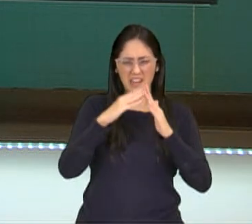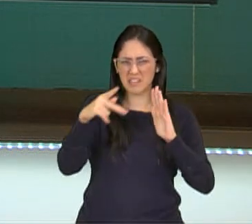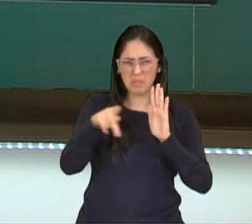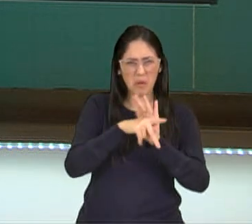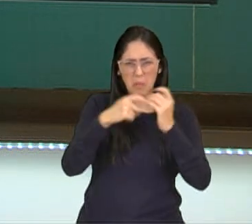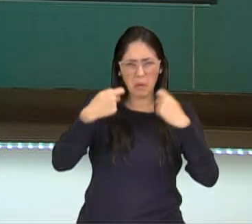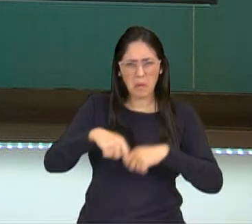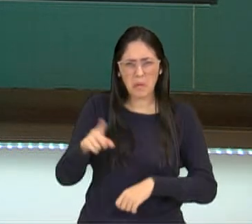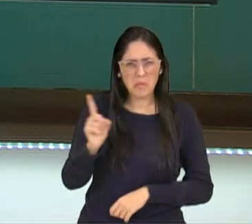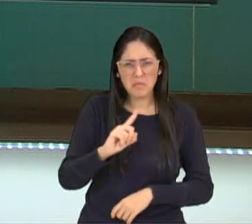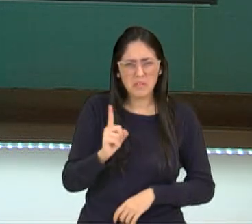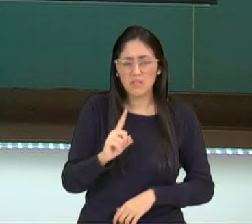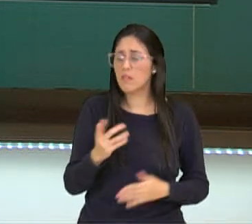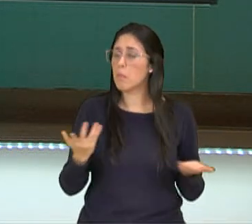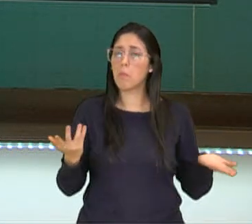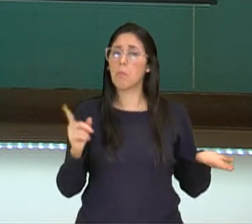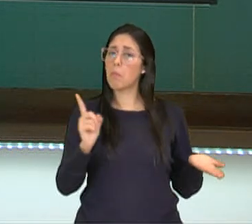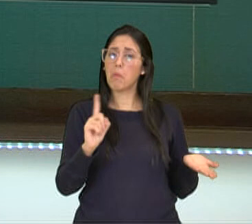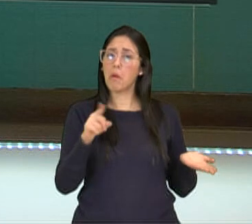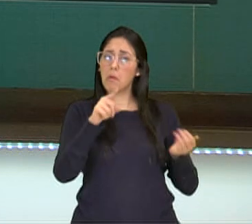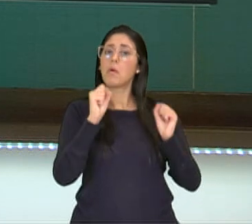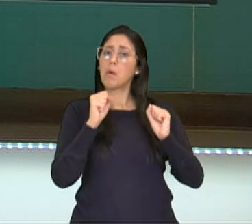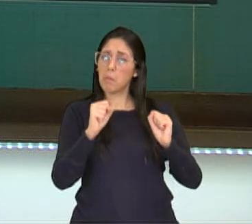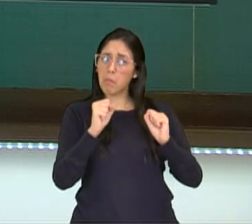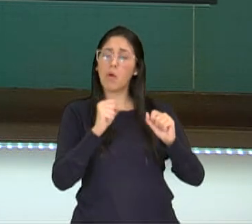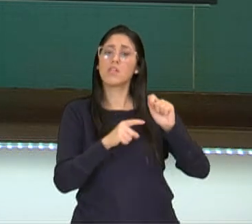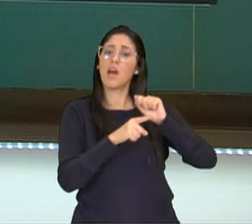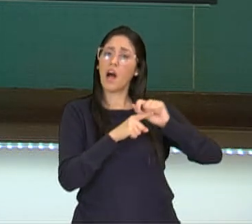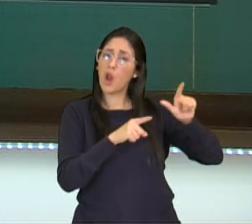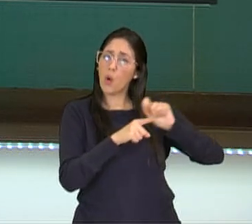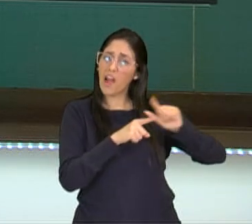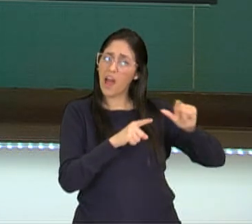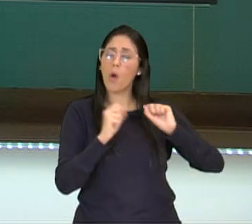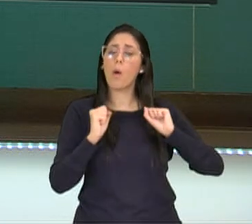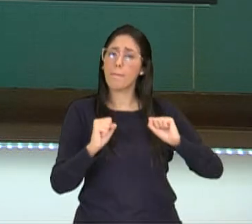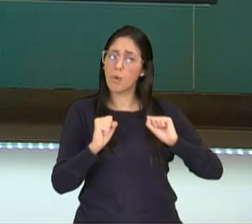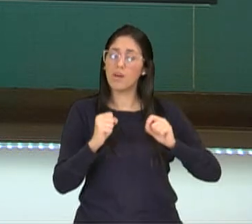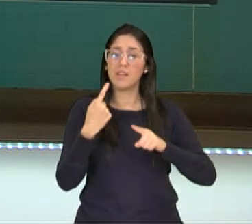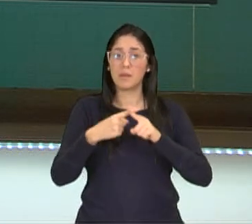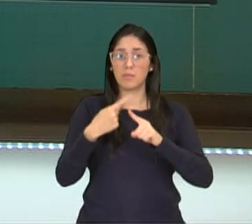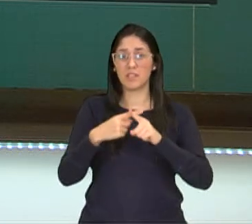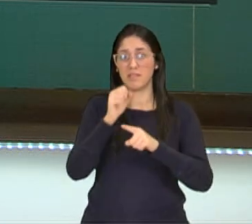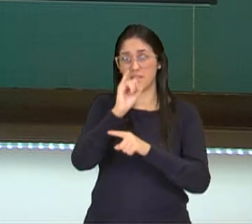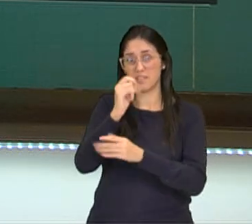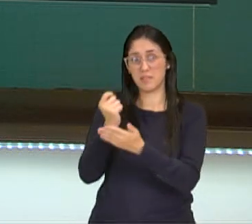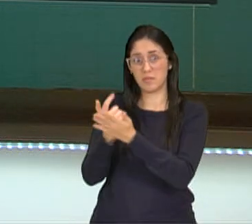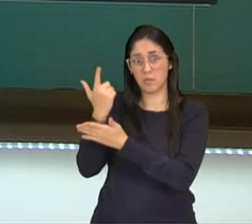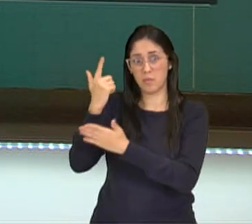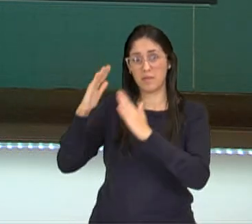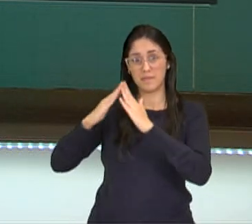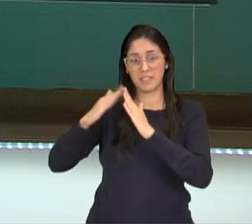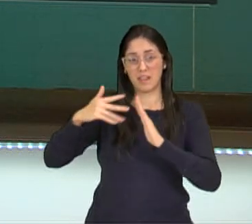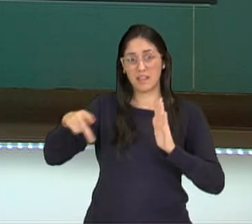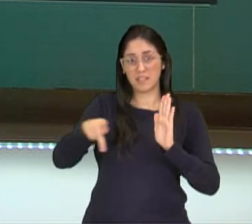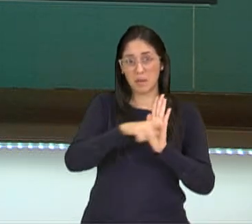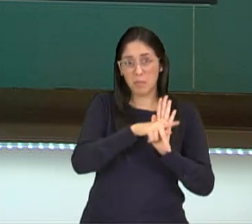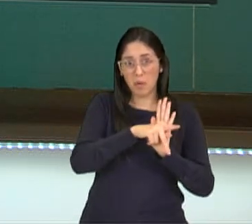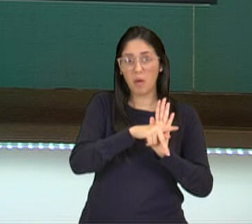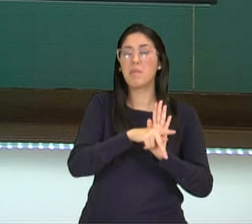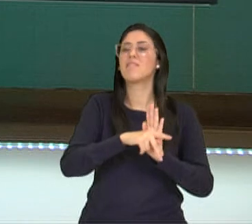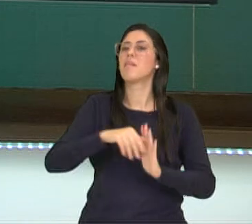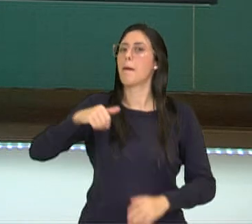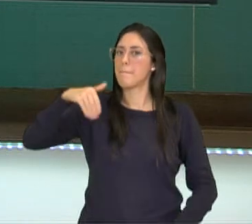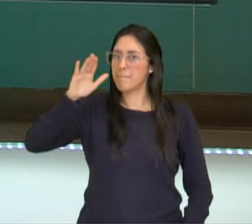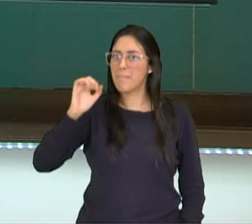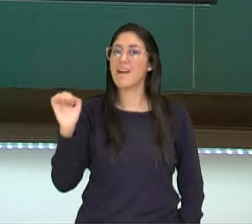Não. Você pode viver pagando aluguel, porque às vezes quando você vai pagar a casa própria, às vezes normalmente é mais